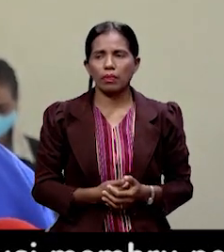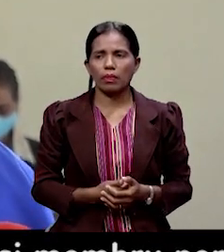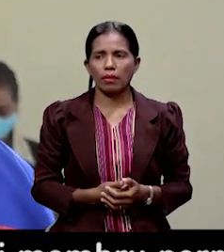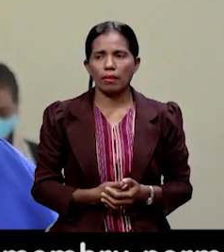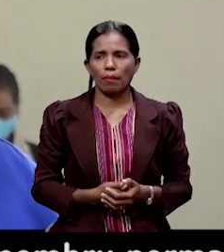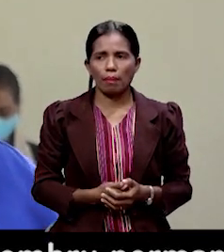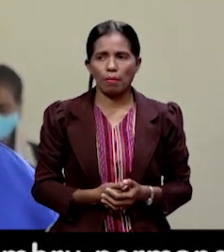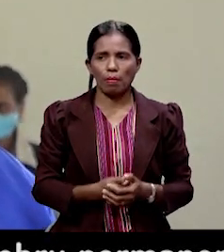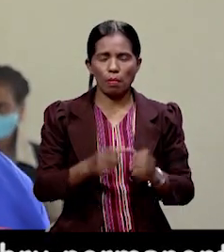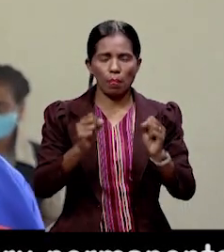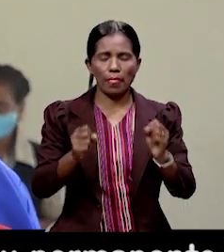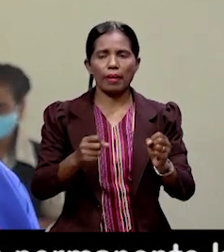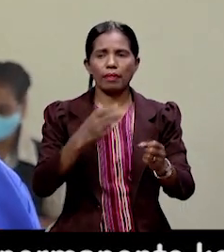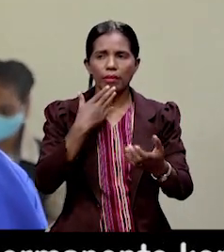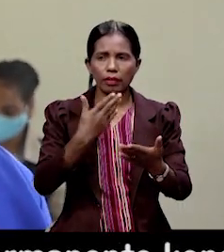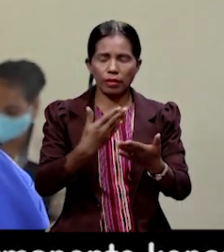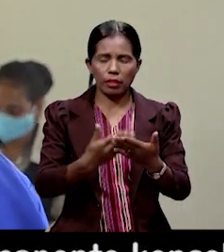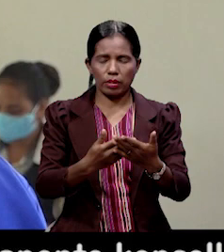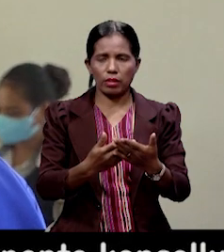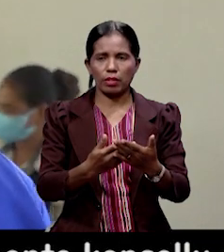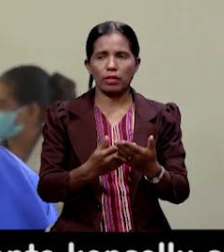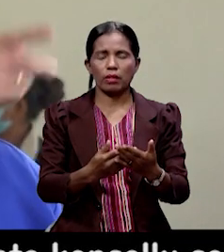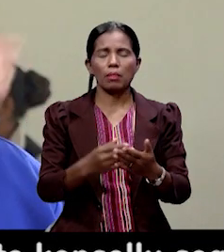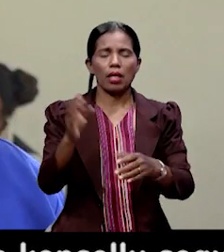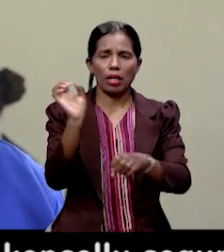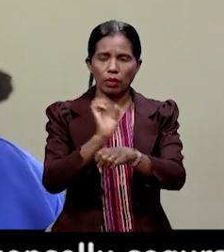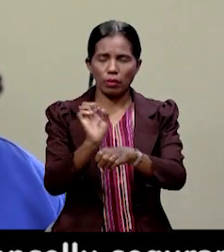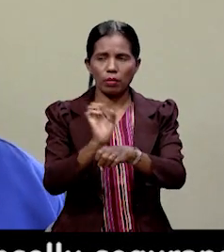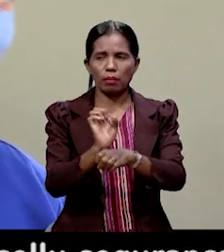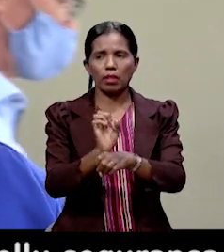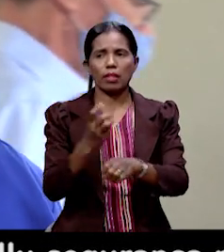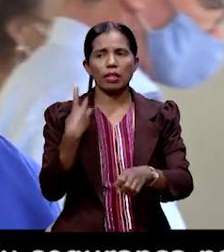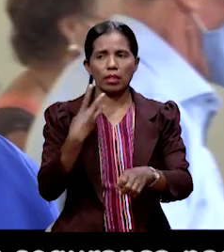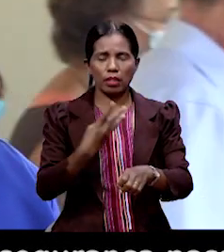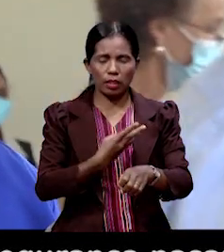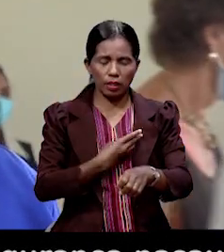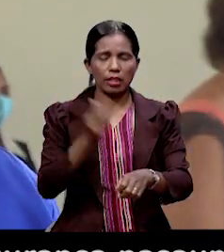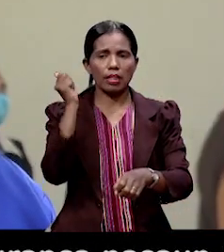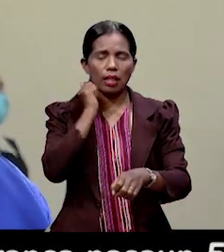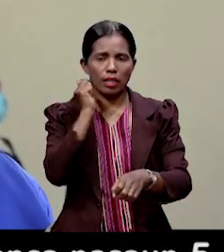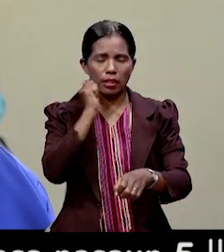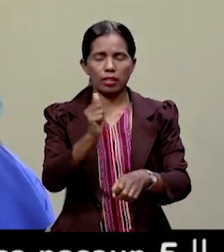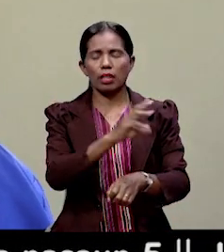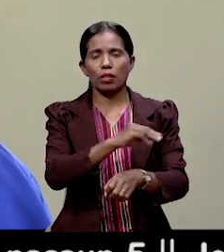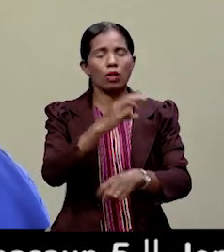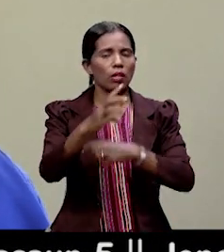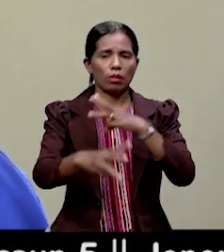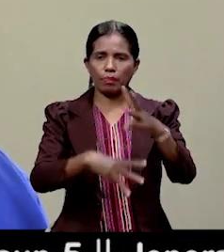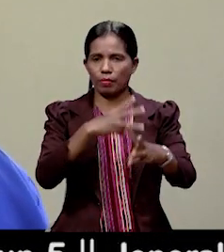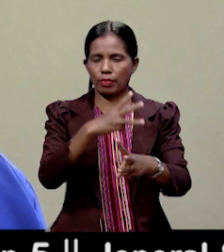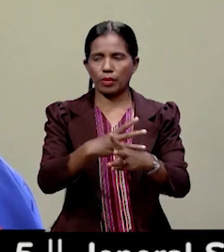novo equilíbrio, né? Equilíbrio bom econômico via Sudeste Asiático, via Ásia e mundo.